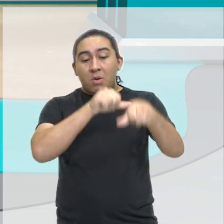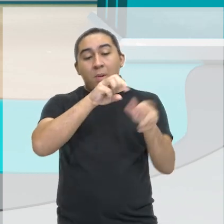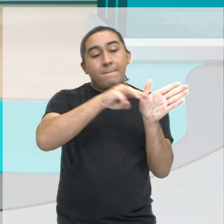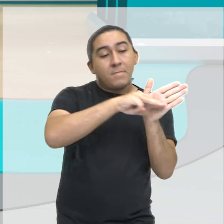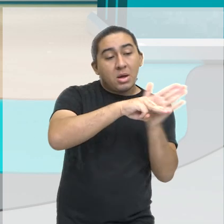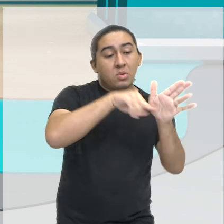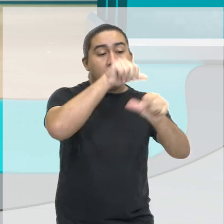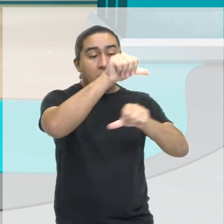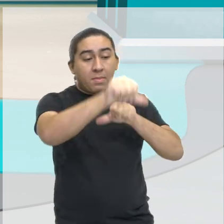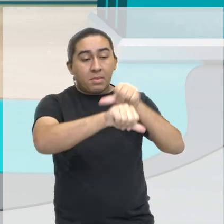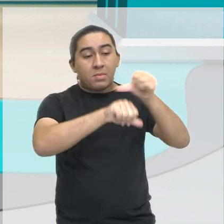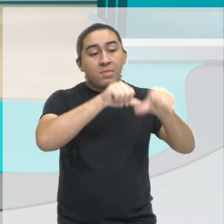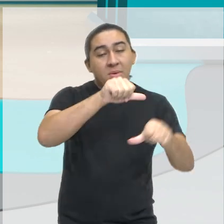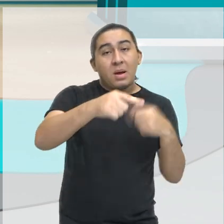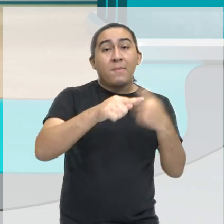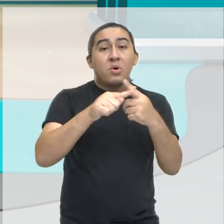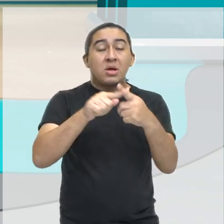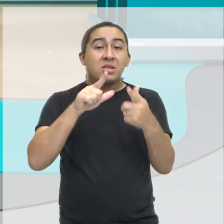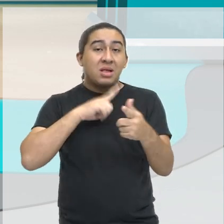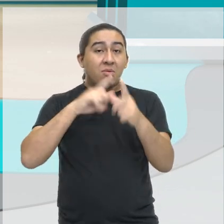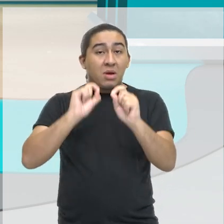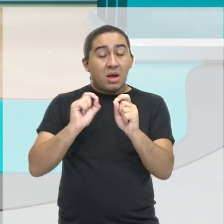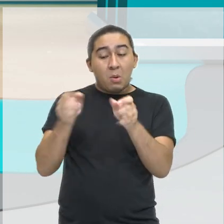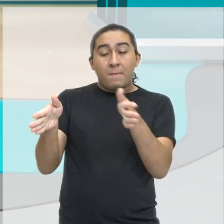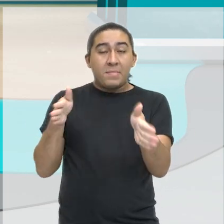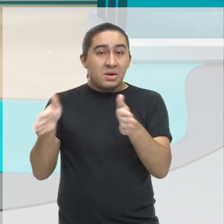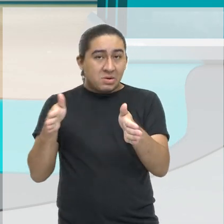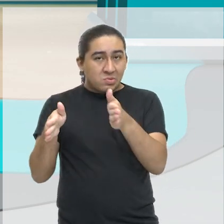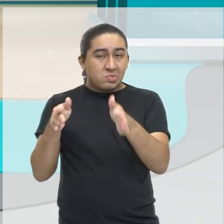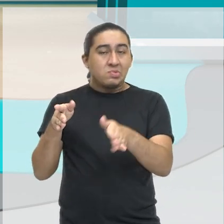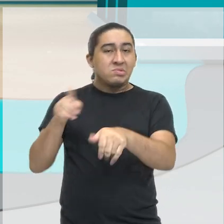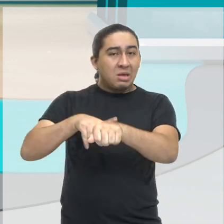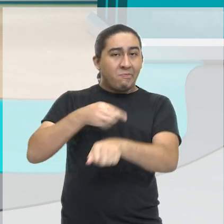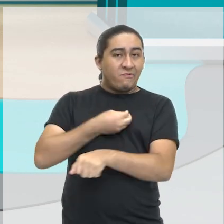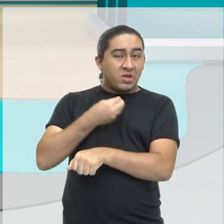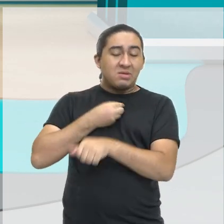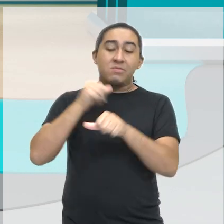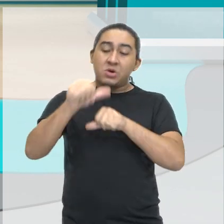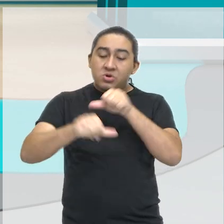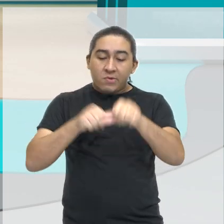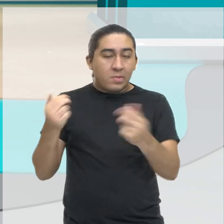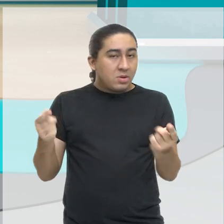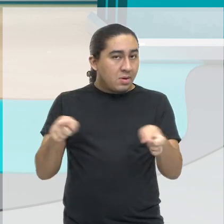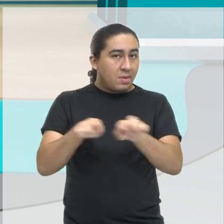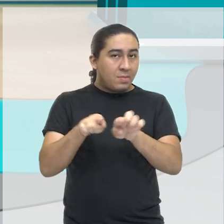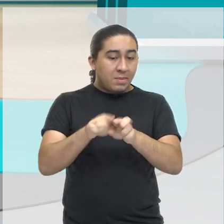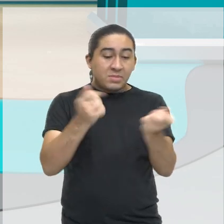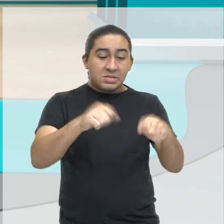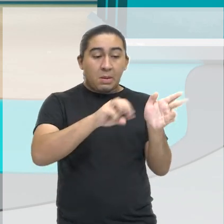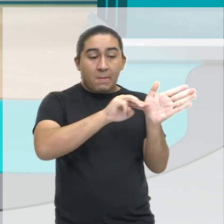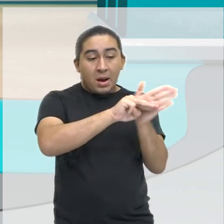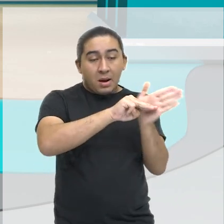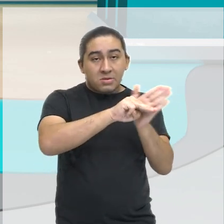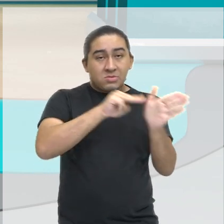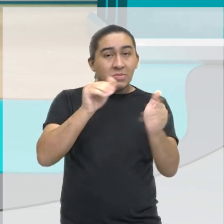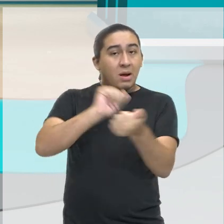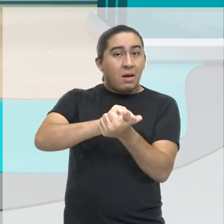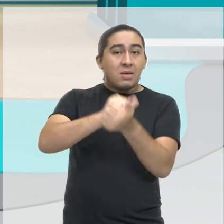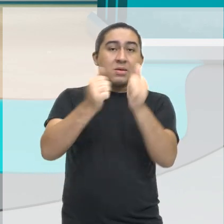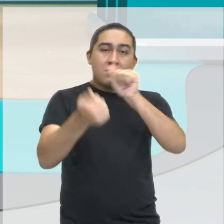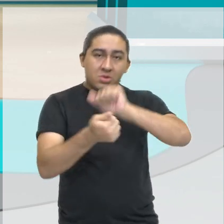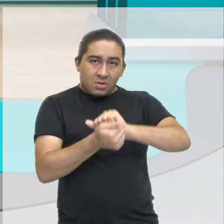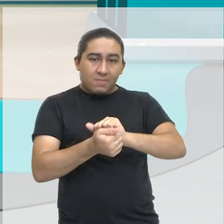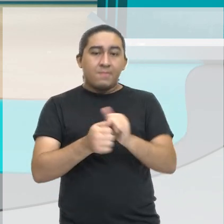Os métodos se alteram para entender as necessidades de tempo e espaço. Então, foi isso que